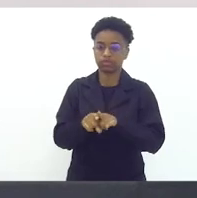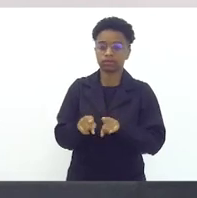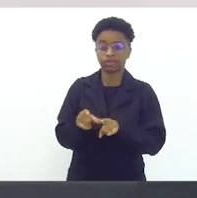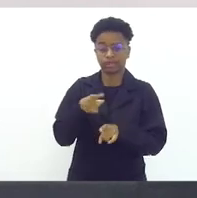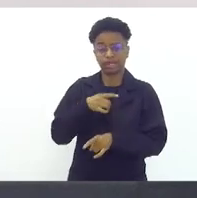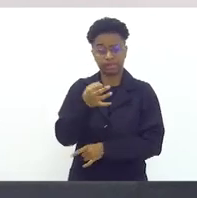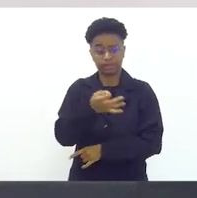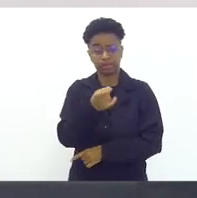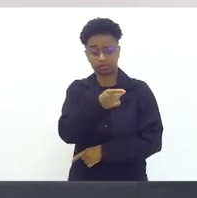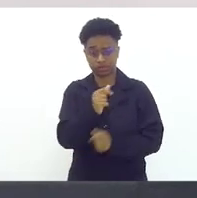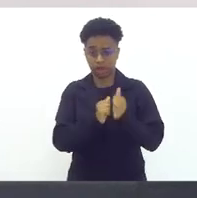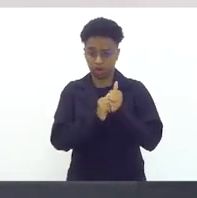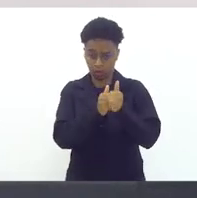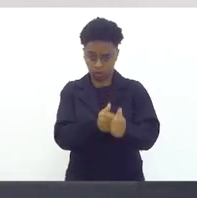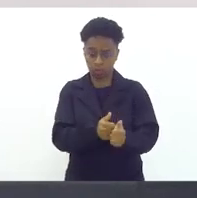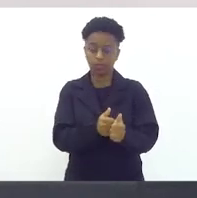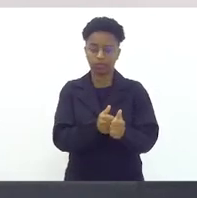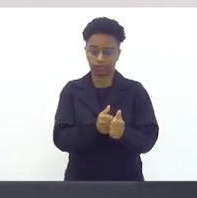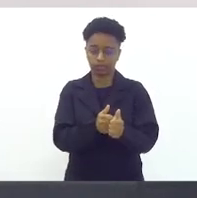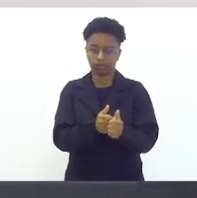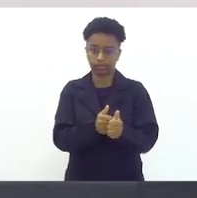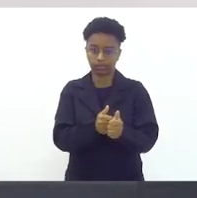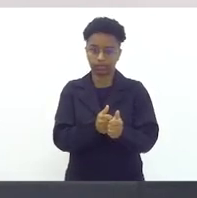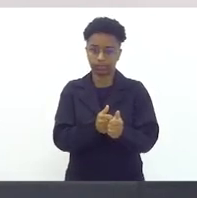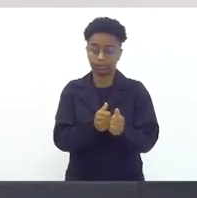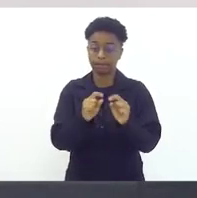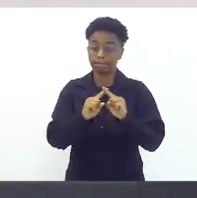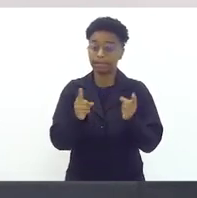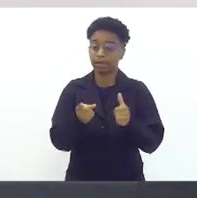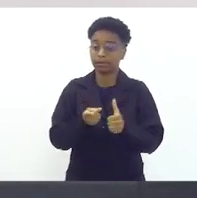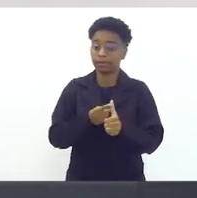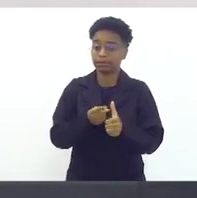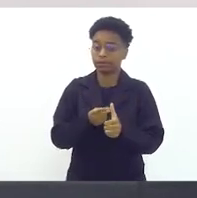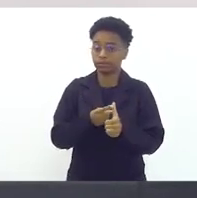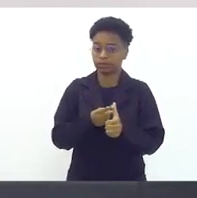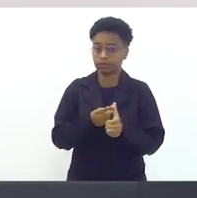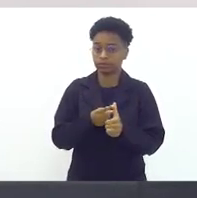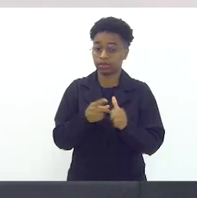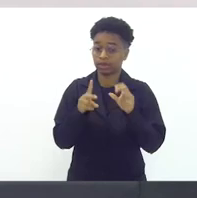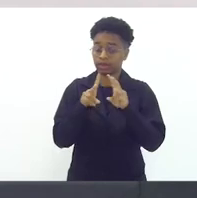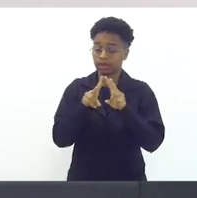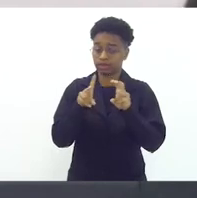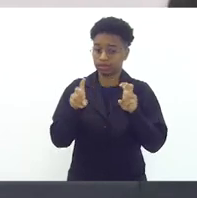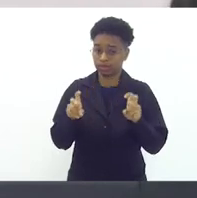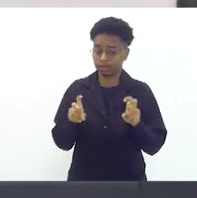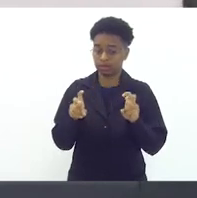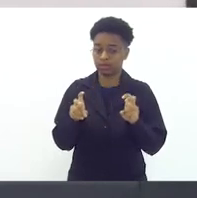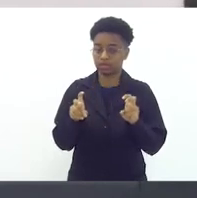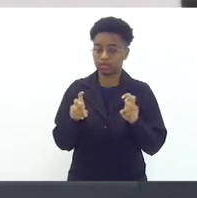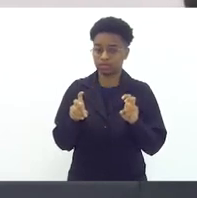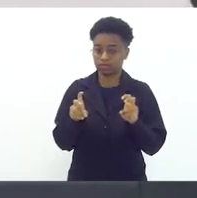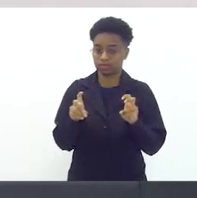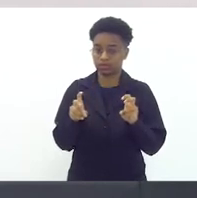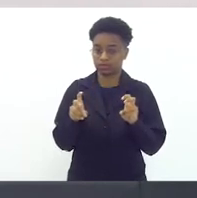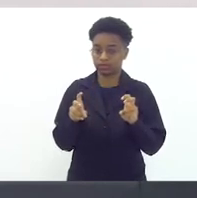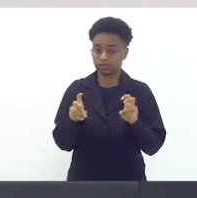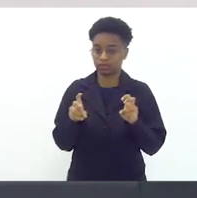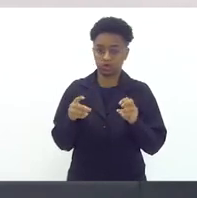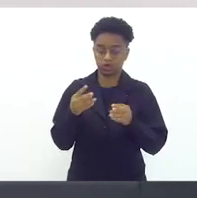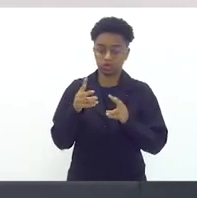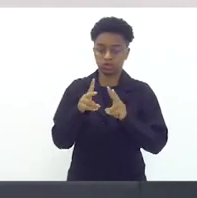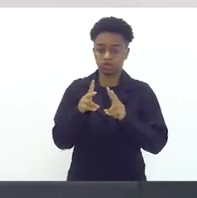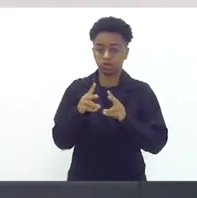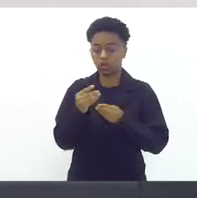certeza o senhor acompanhou isso. Primeiro, a questão do reconhecimento profissional